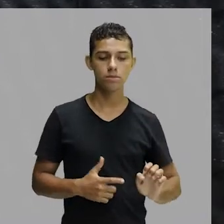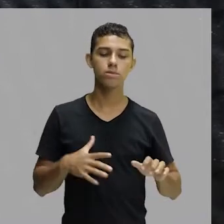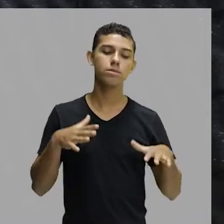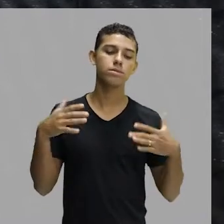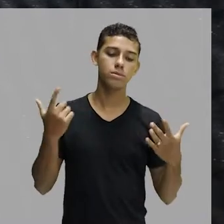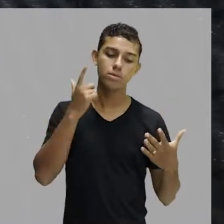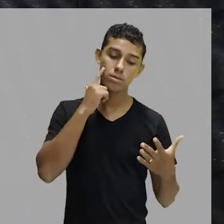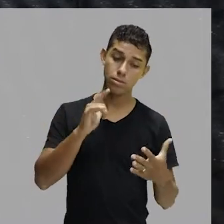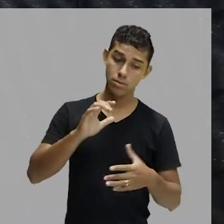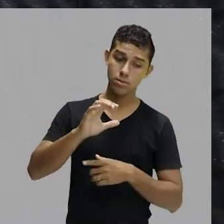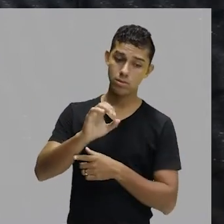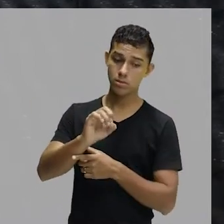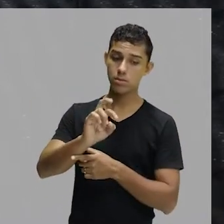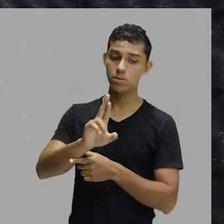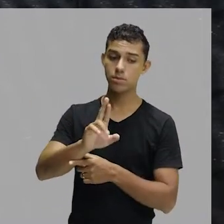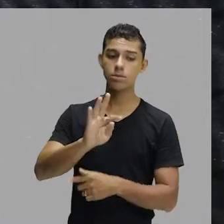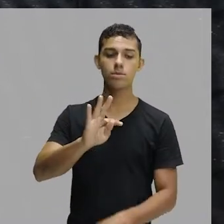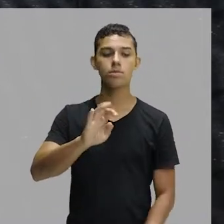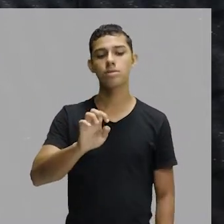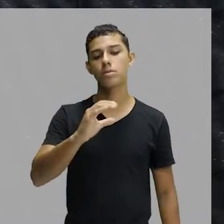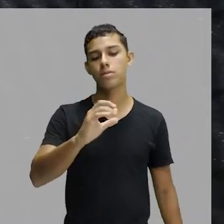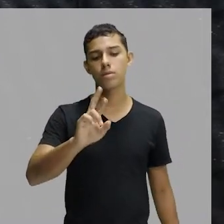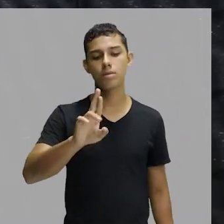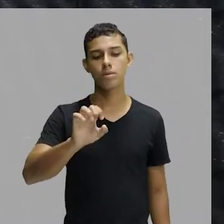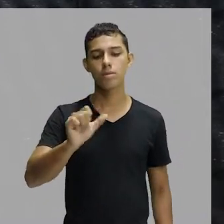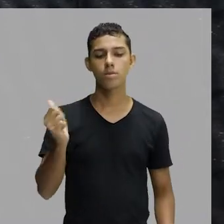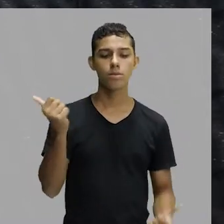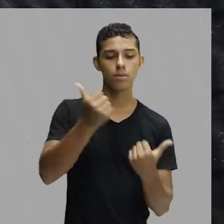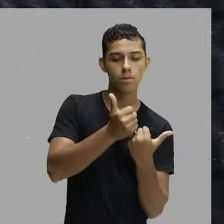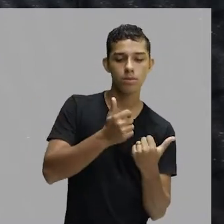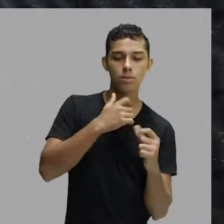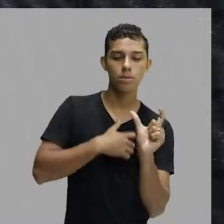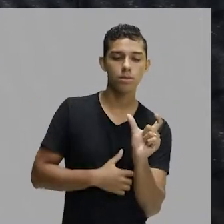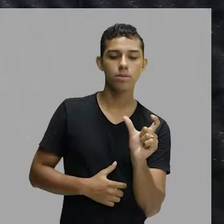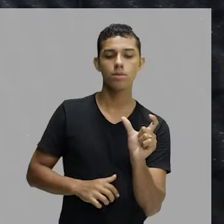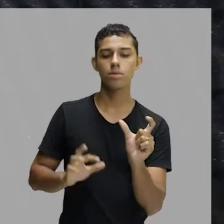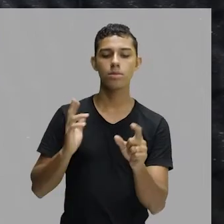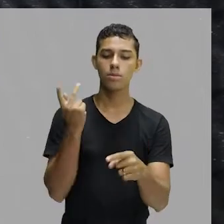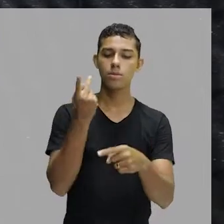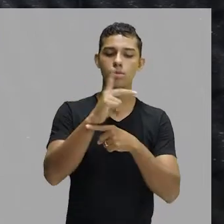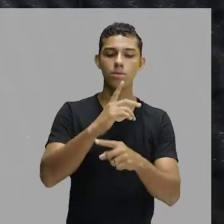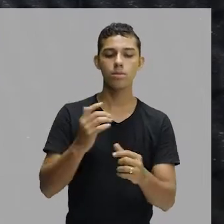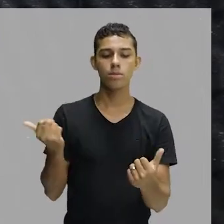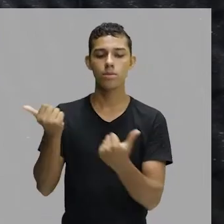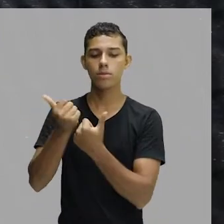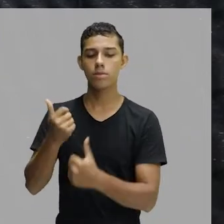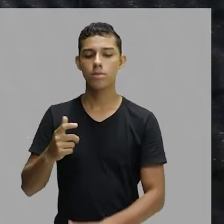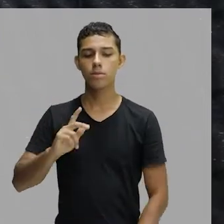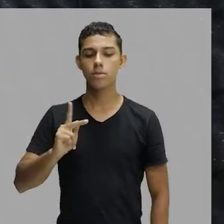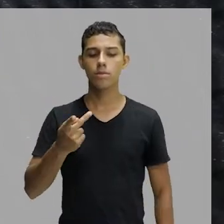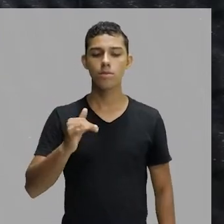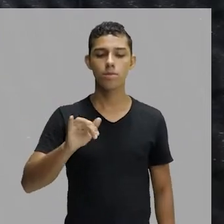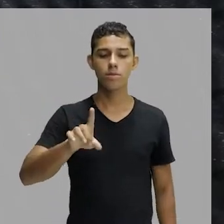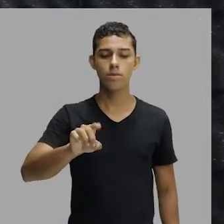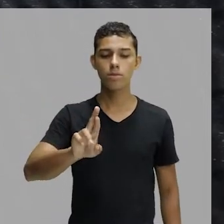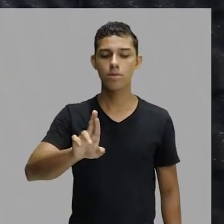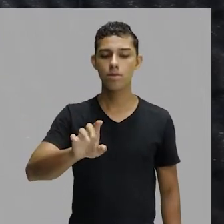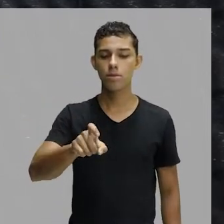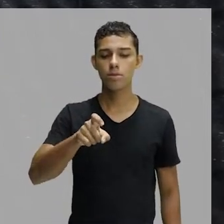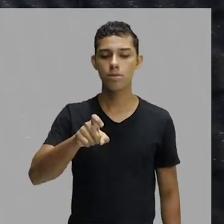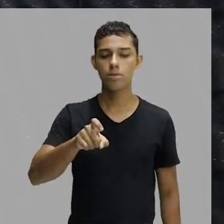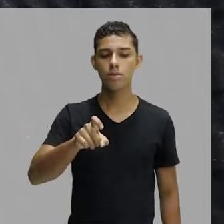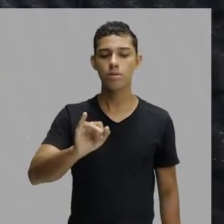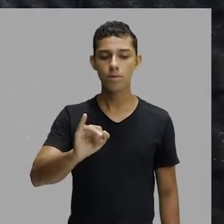ortocresol ele é o resultado da substituição de um hidrogênio do hidroxibenzeno. O